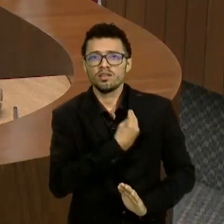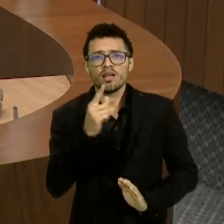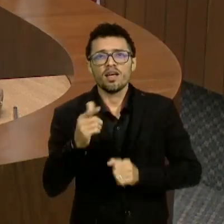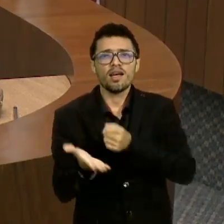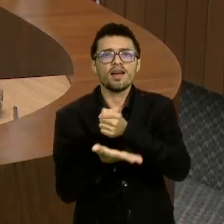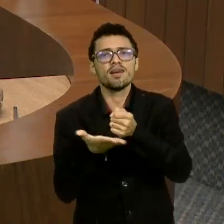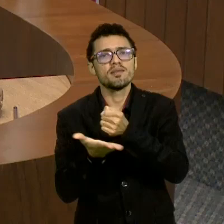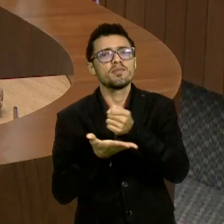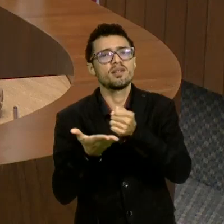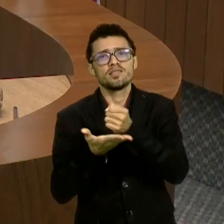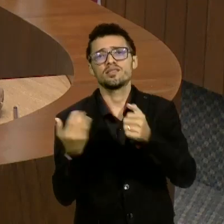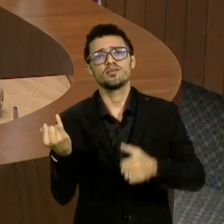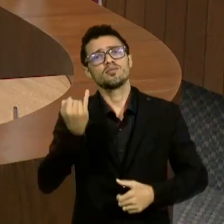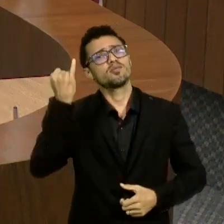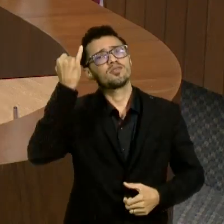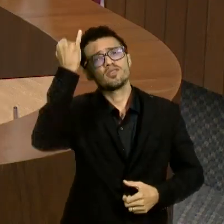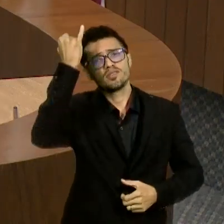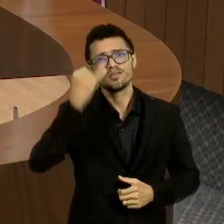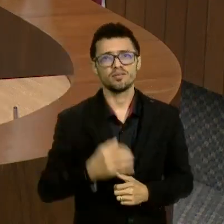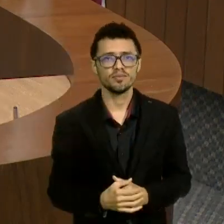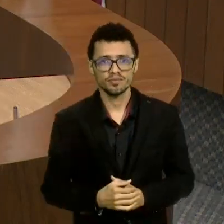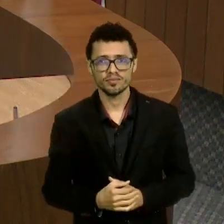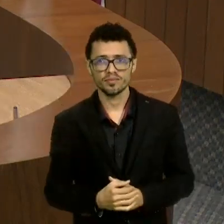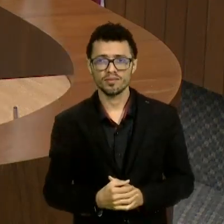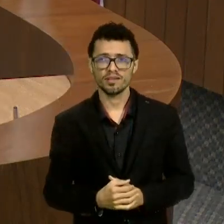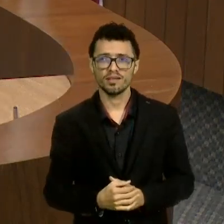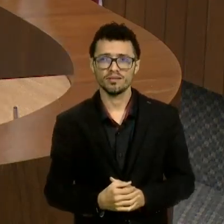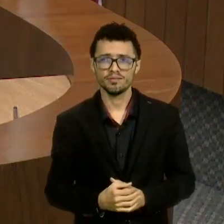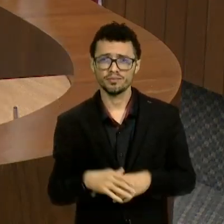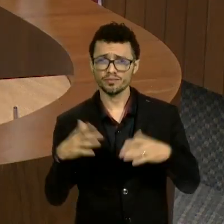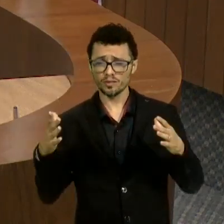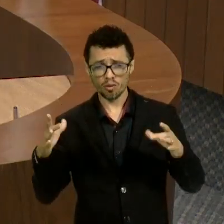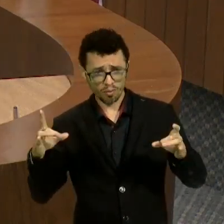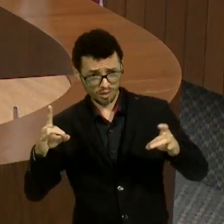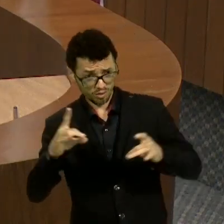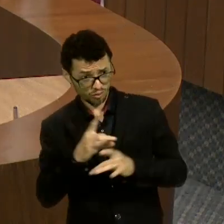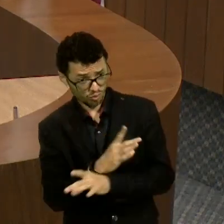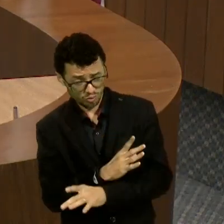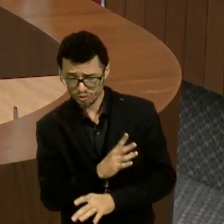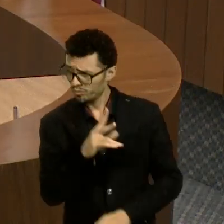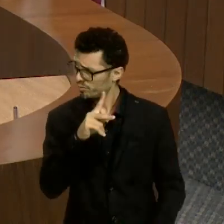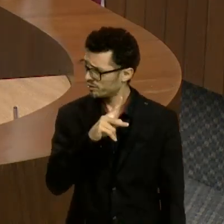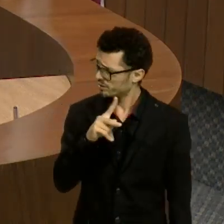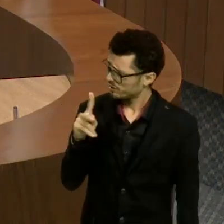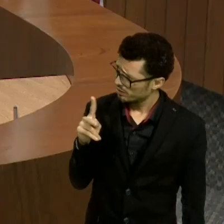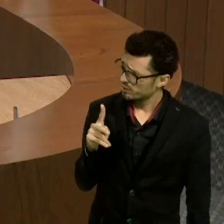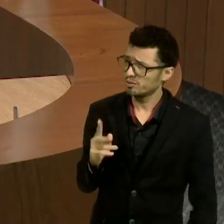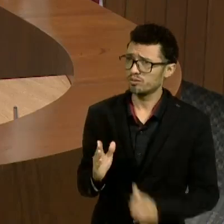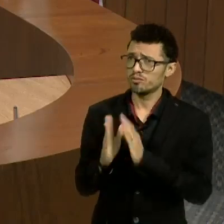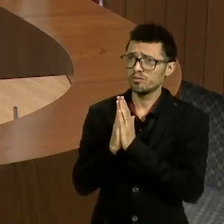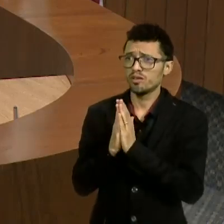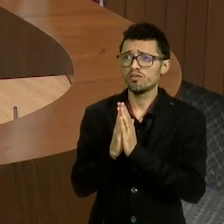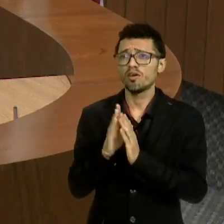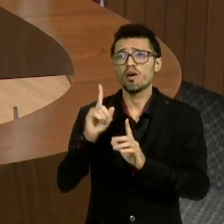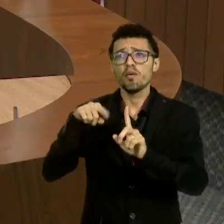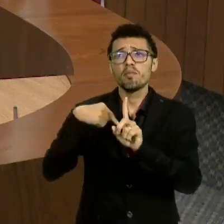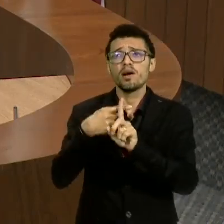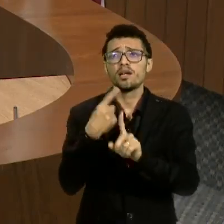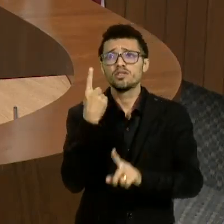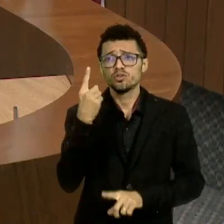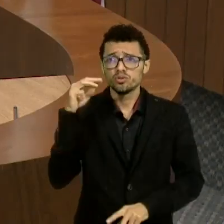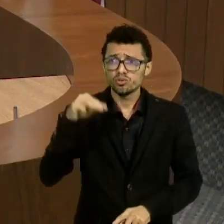Fundamental e na minha primeira conclusão senhor presidente quero que o senhor me dê mais um minuto porque não tinha ninguém escrito